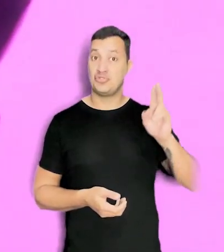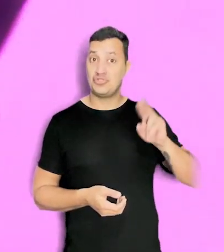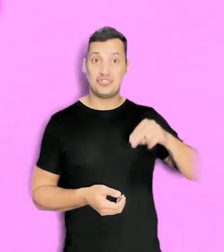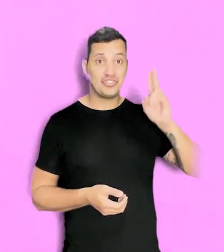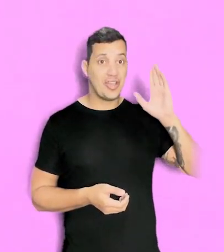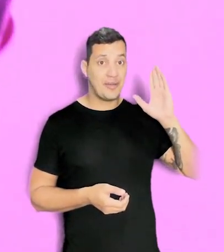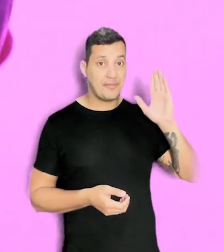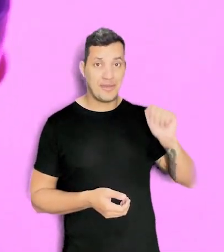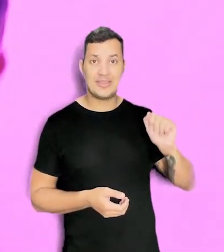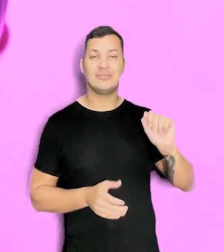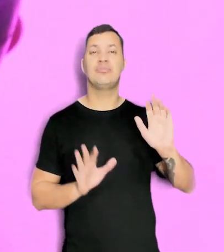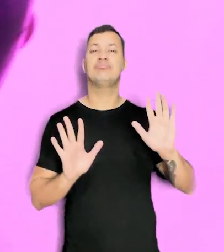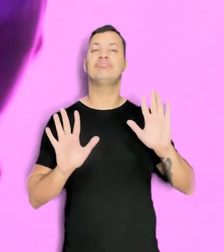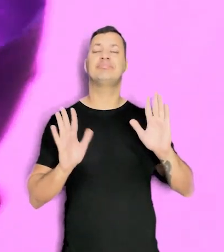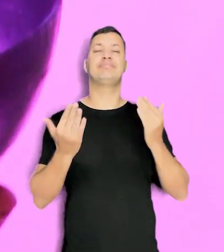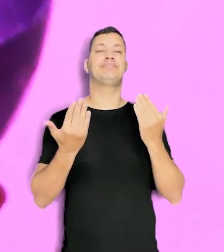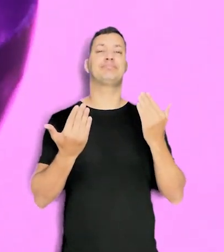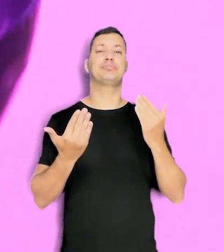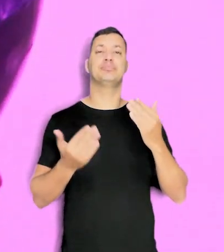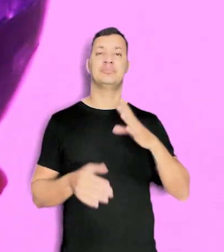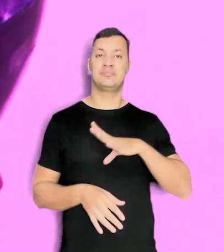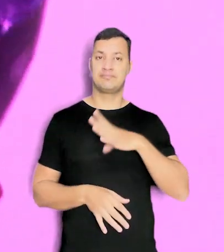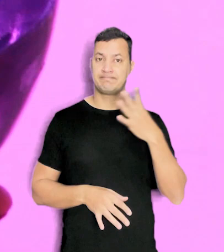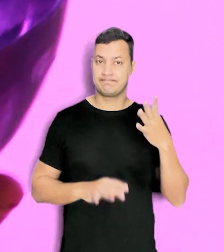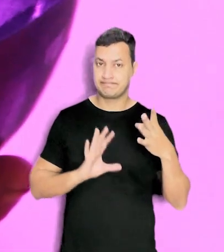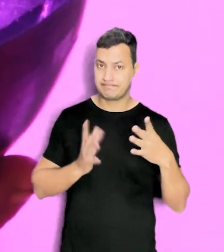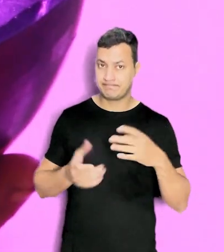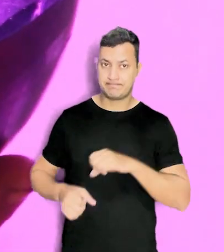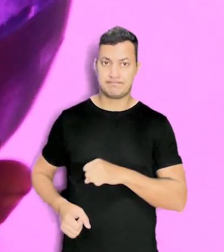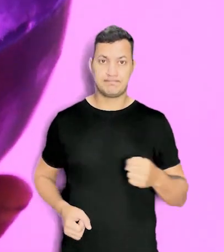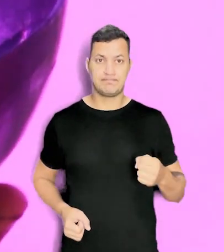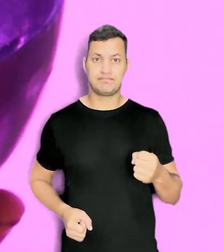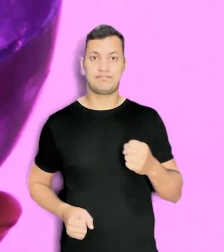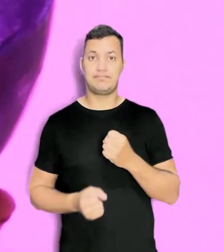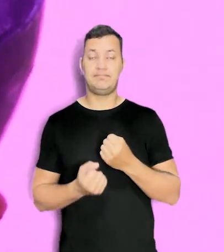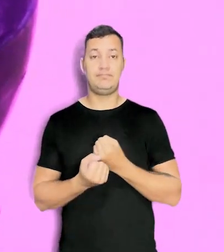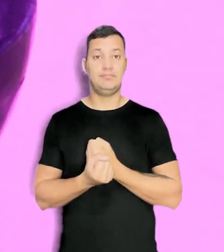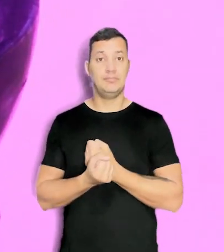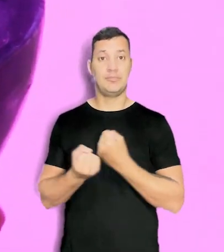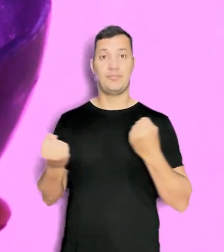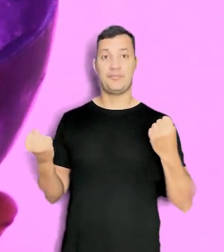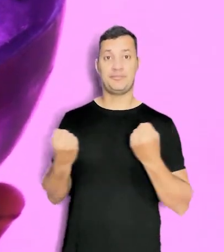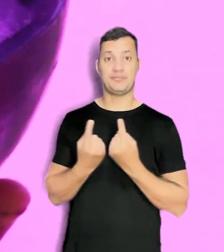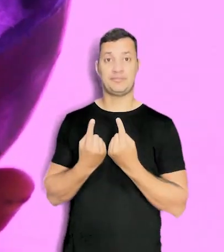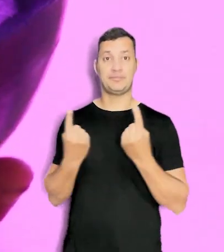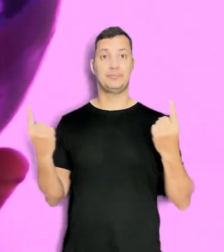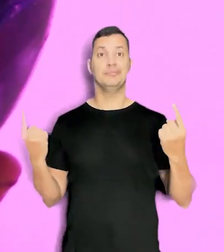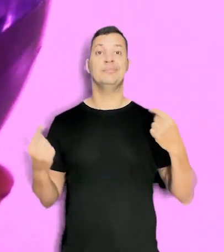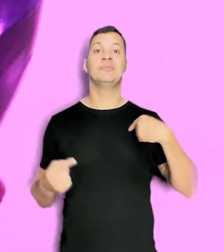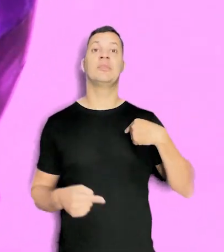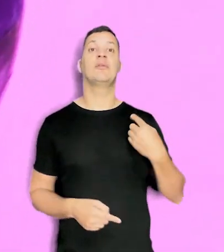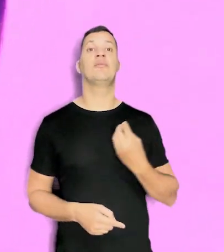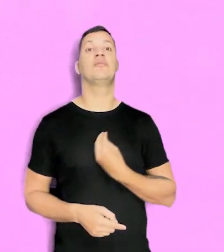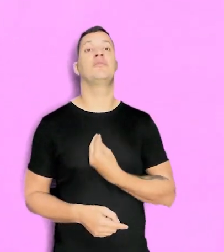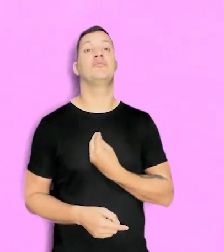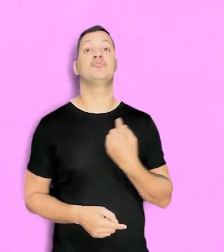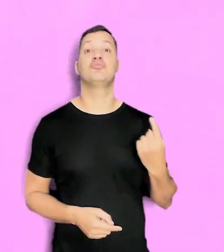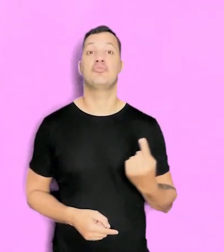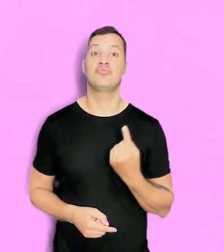Jamais um guerreiro da minha Arazoia me desprenderá. Eu vivo sozinha,